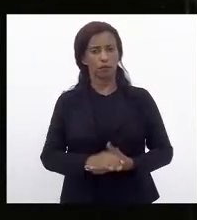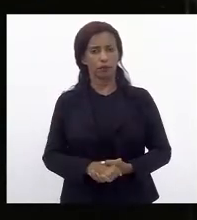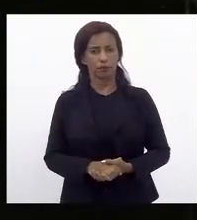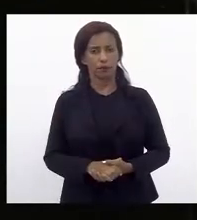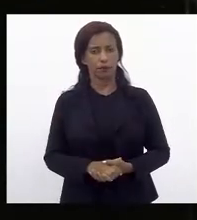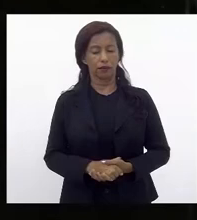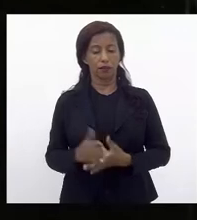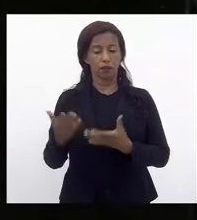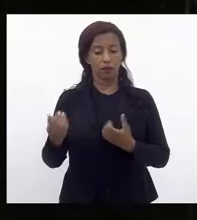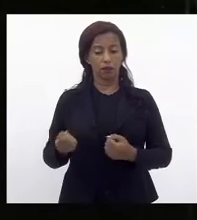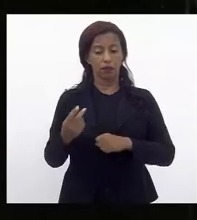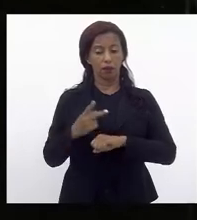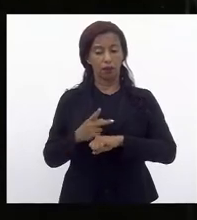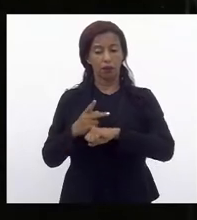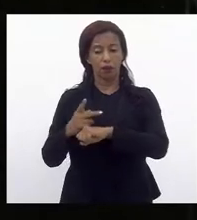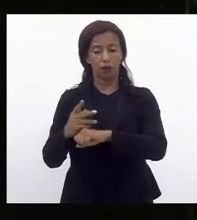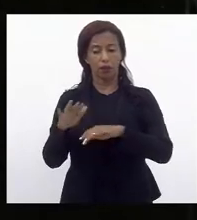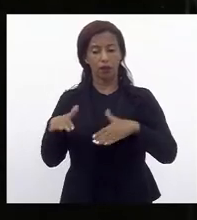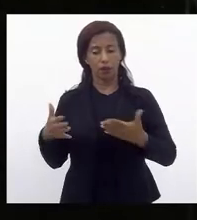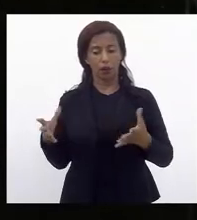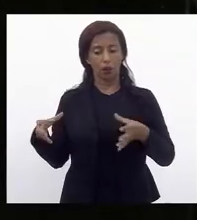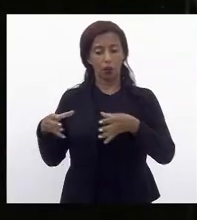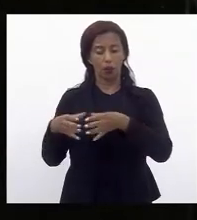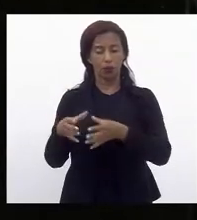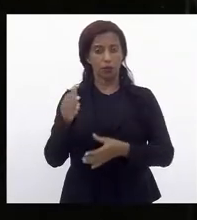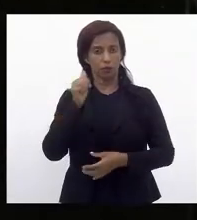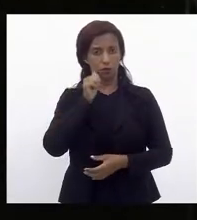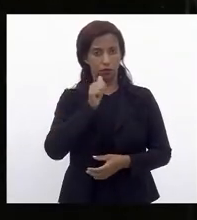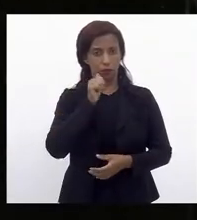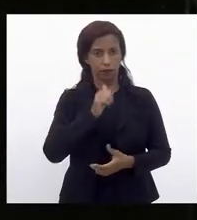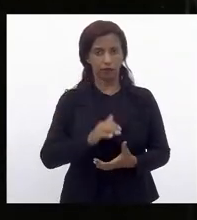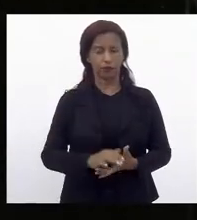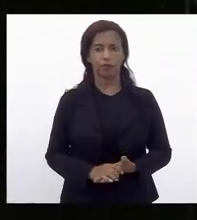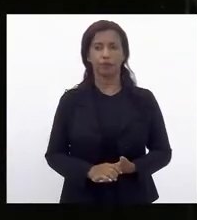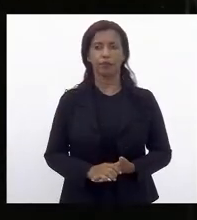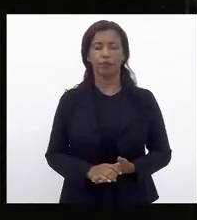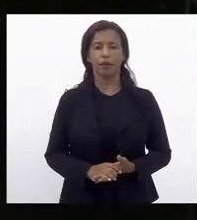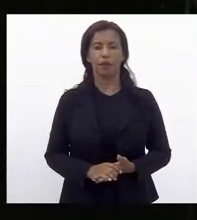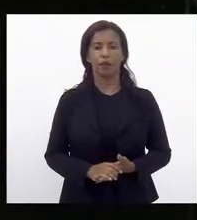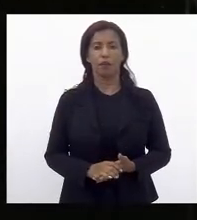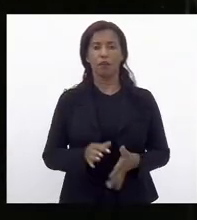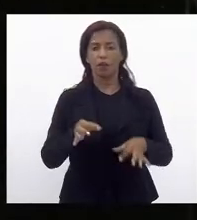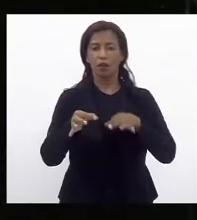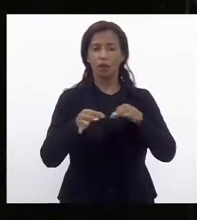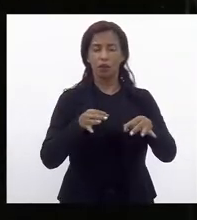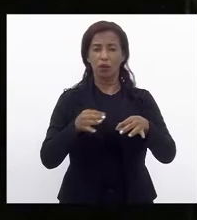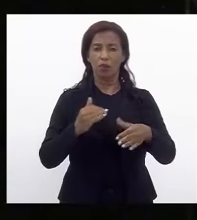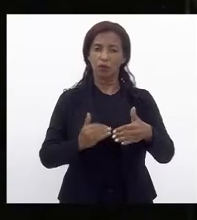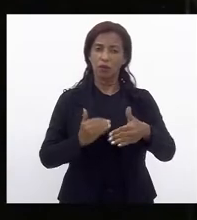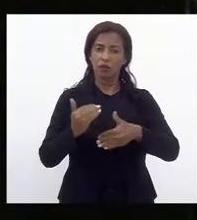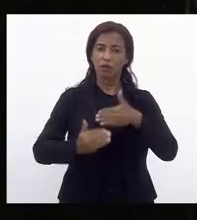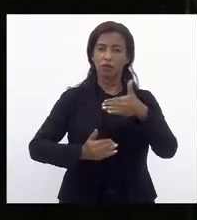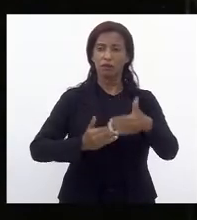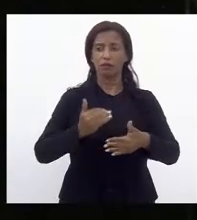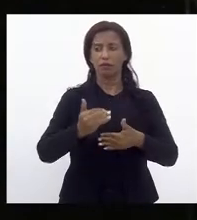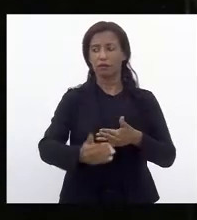E fomos procuradas, enquanto Comissão das Mulheres, para que o projeto pudesse avançar.